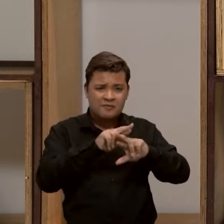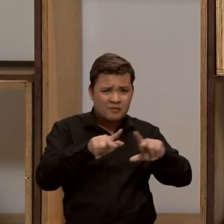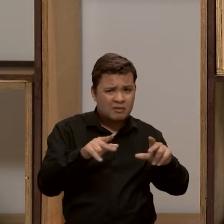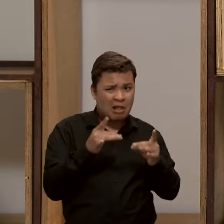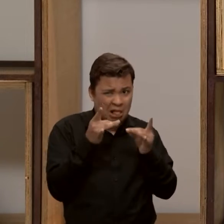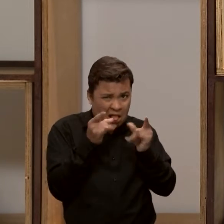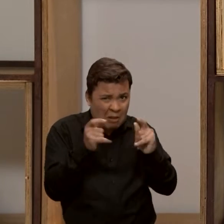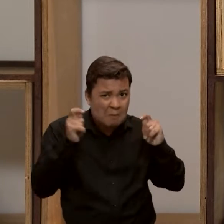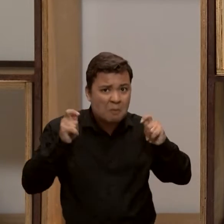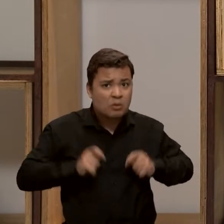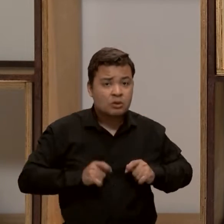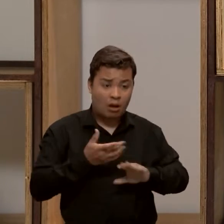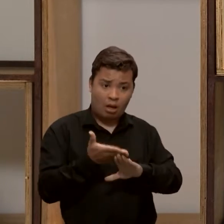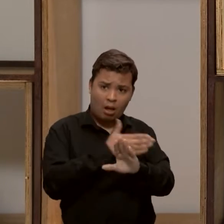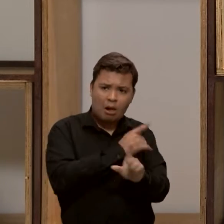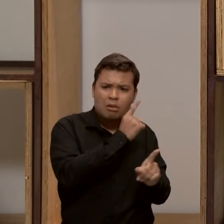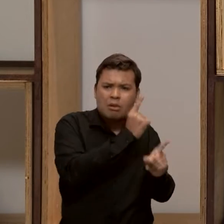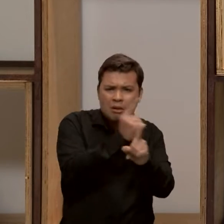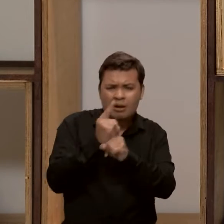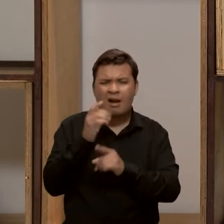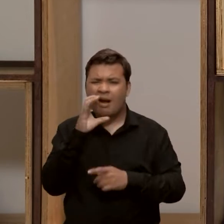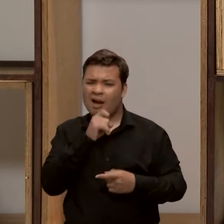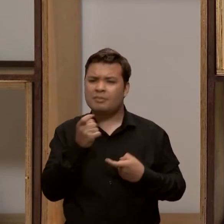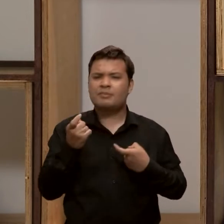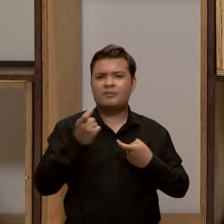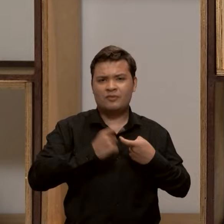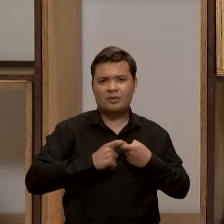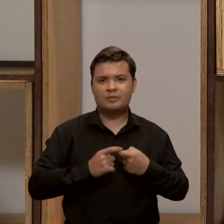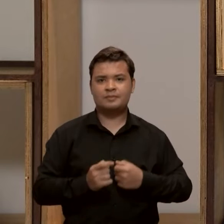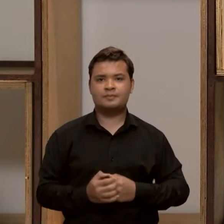de extinção. Voltamos já.